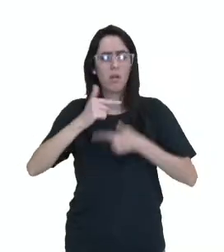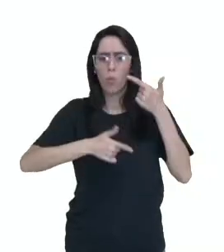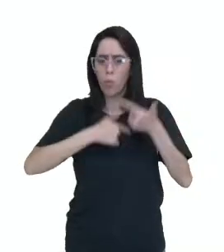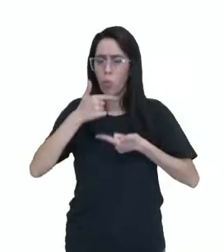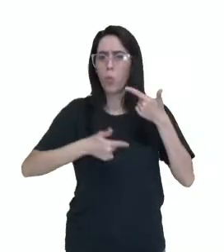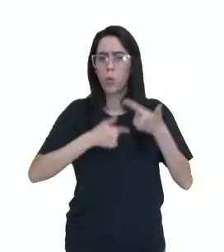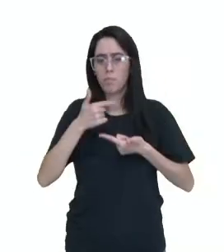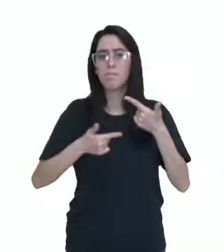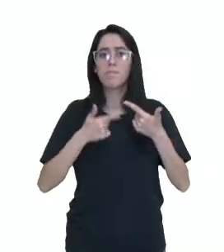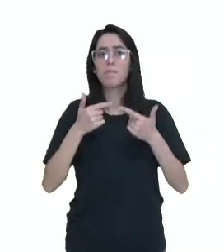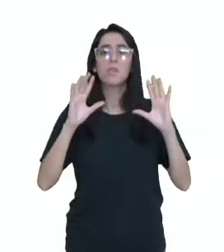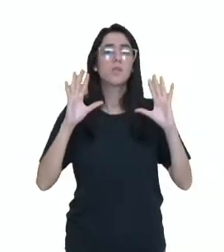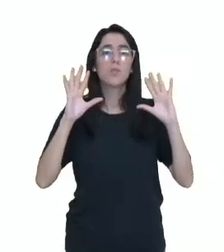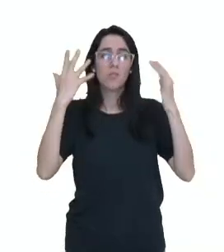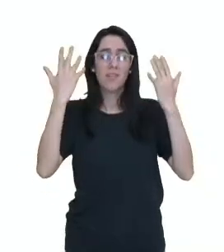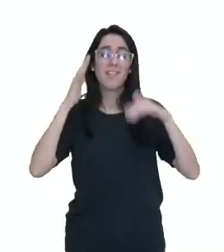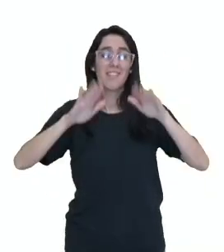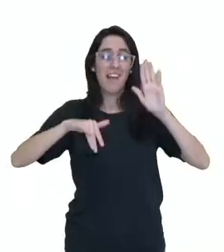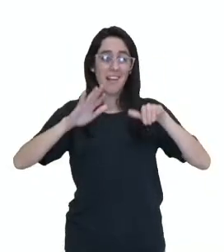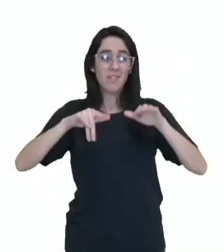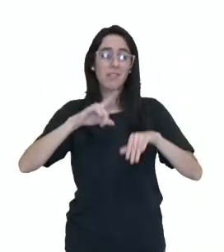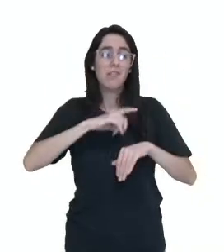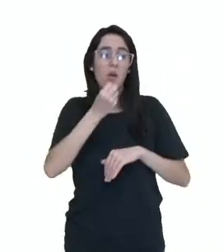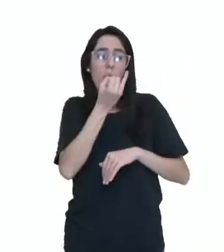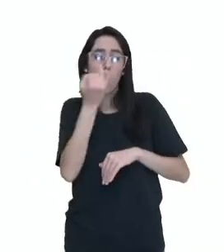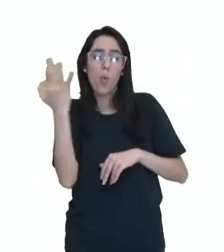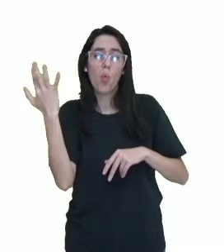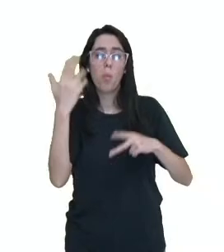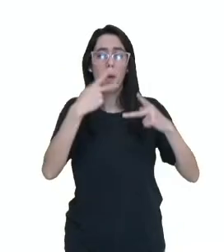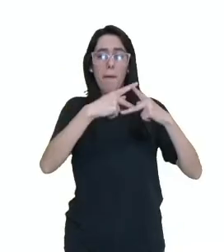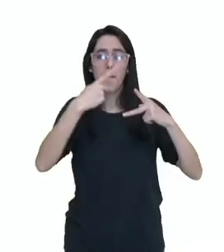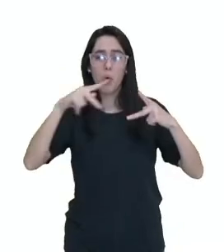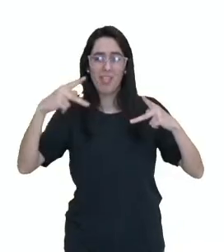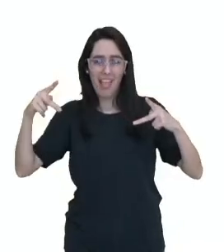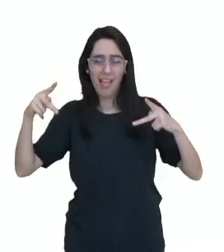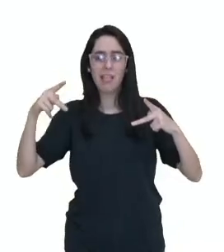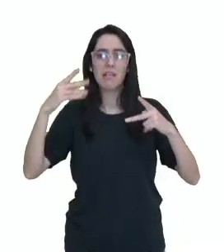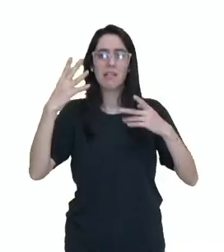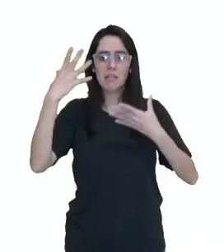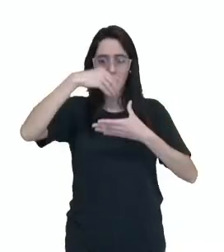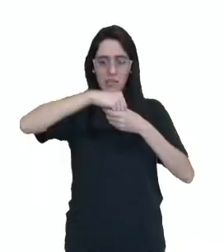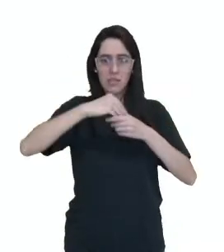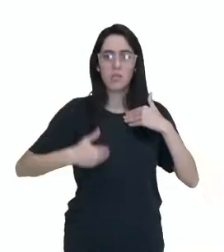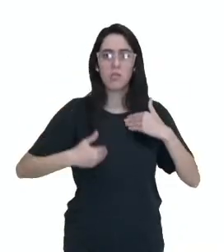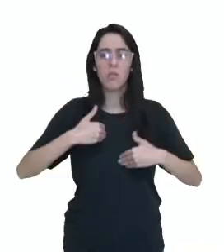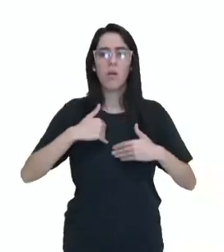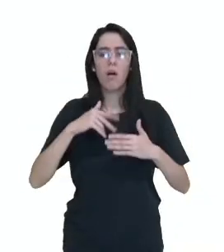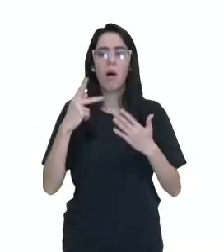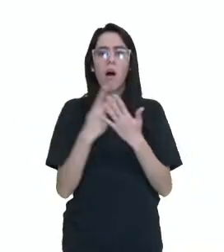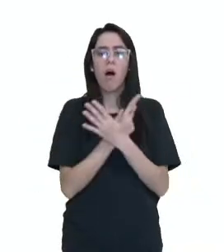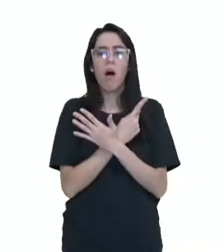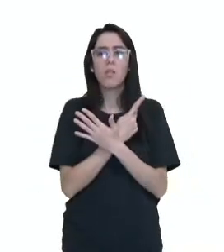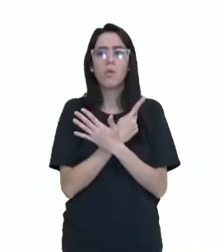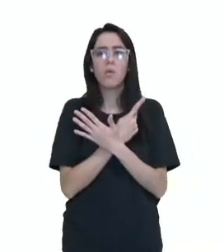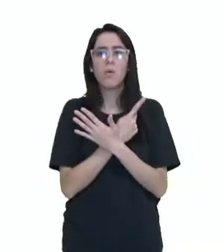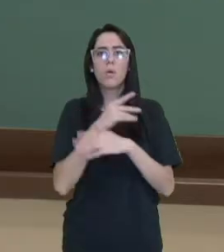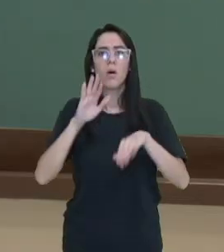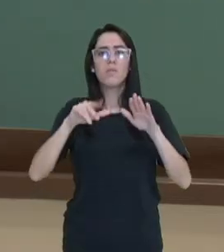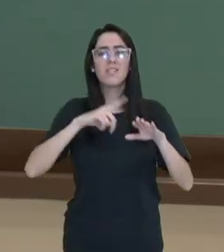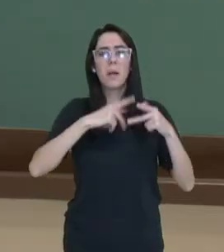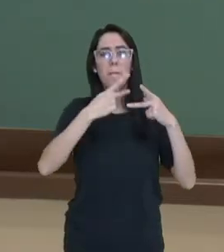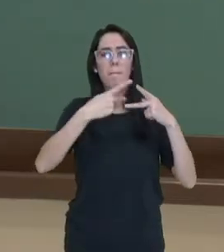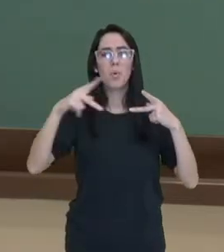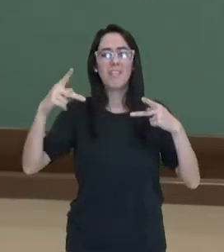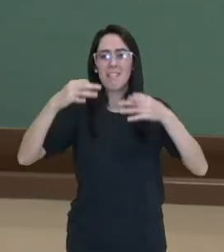trabalhando. E às vezes, algumas proteínas, o processamento dessas proteínas começa a dar errado. Em vez de ele formar a proteína